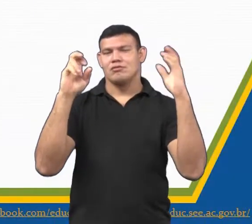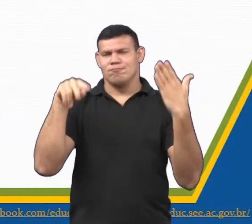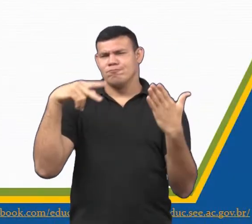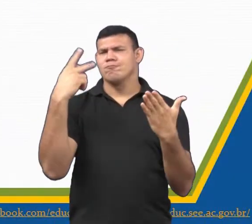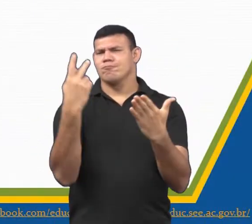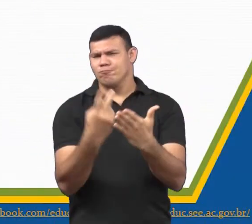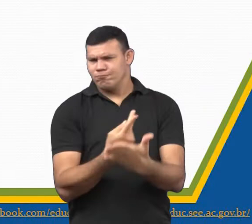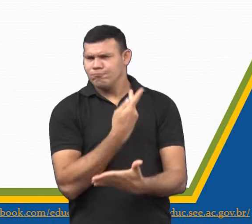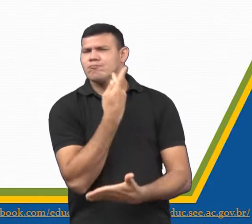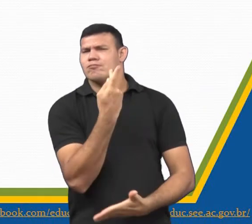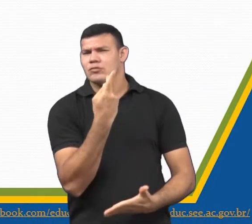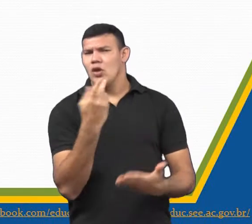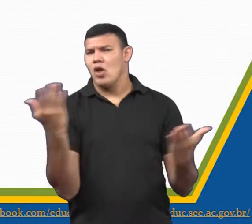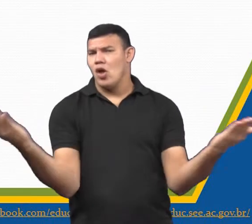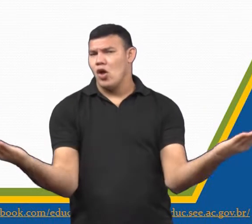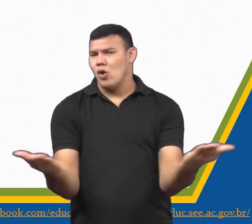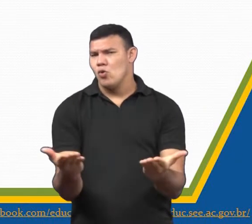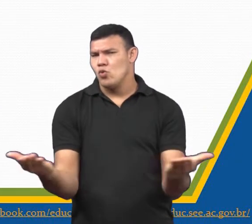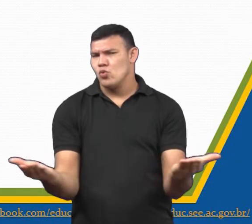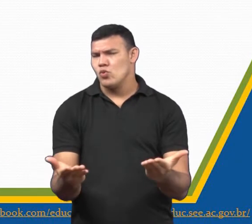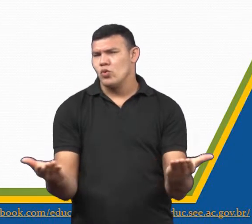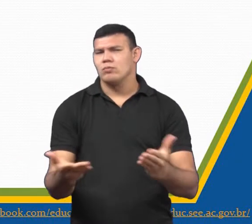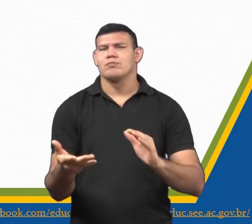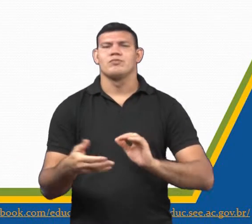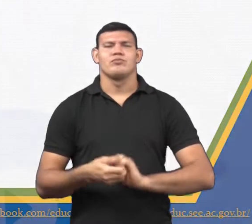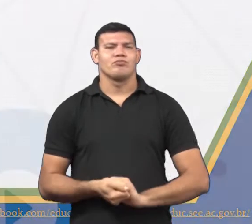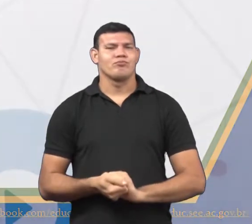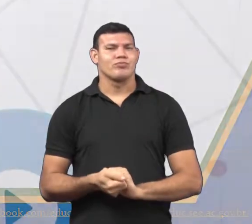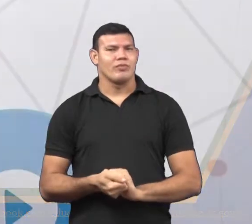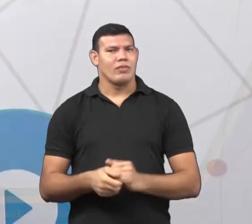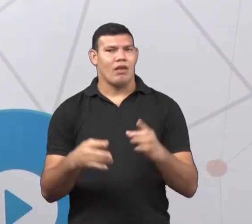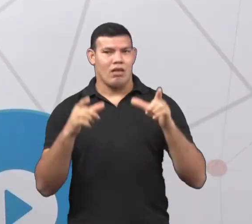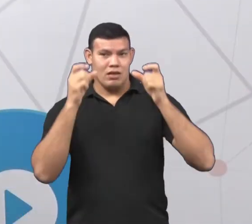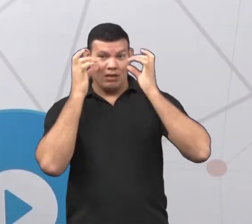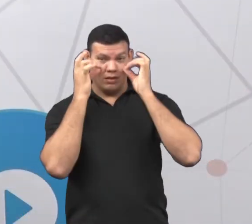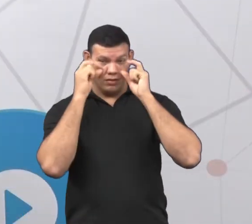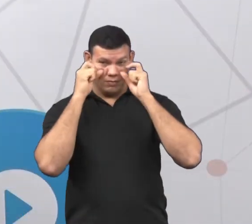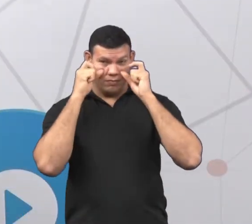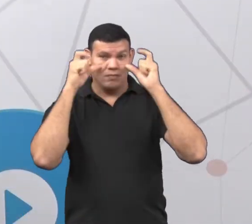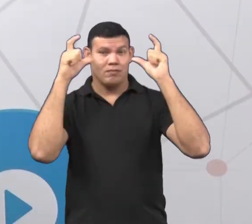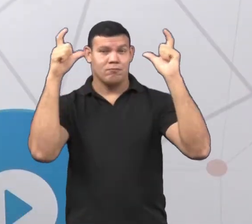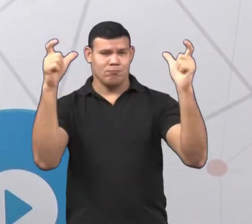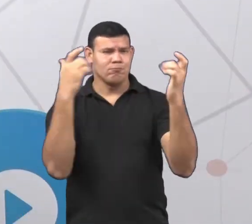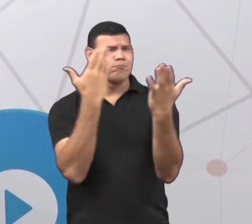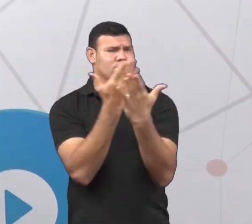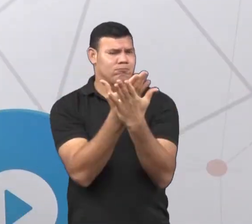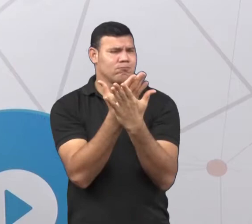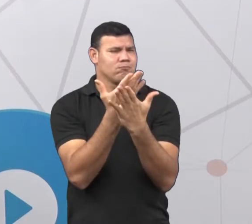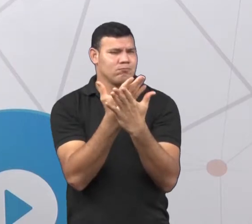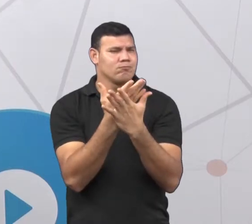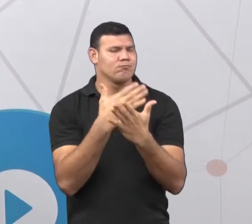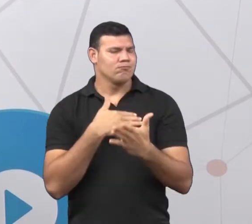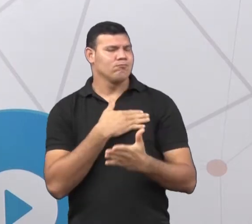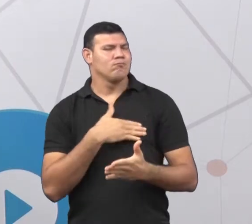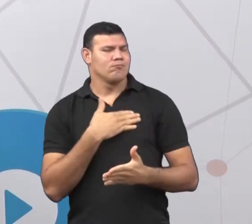assuntos actuales em espanhol. Por isso, preste bastante atenção na aula de hoje que você vai gostar,